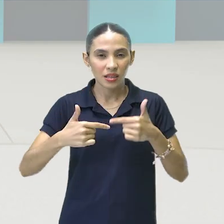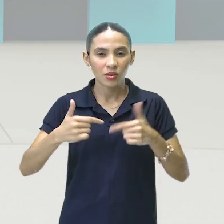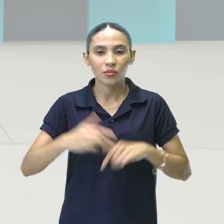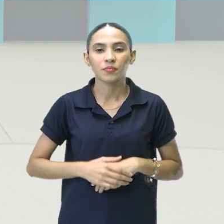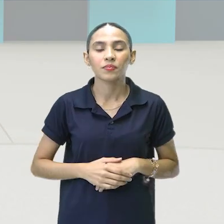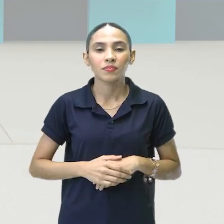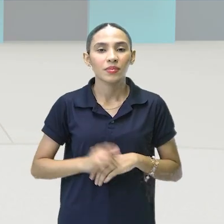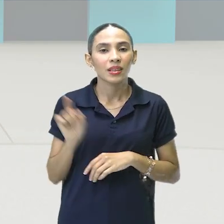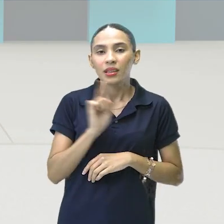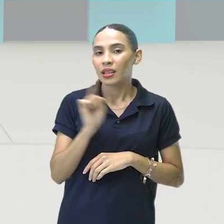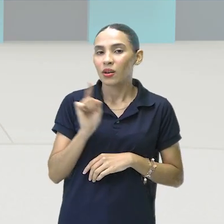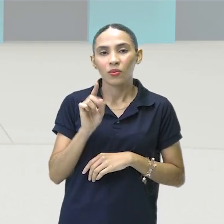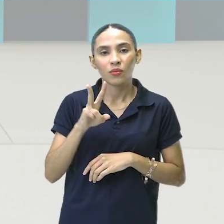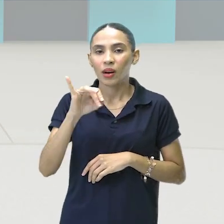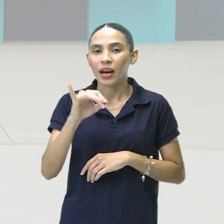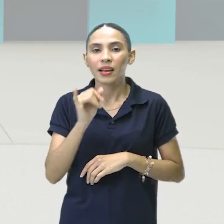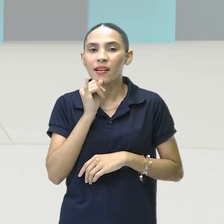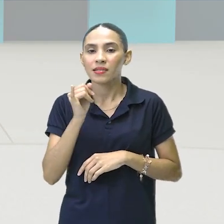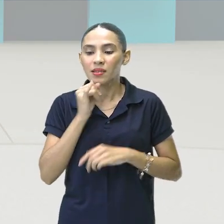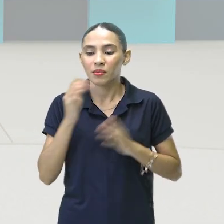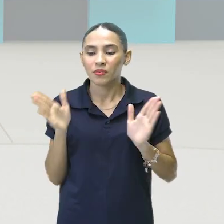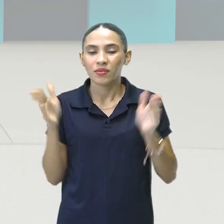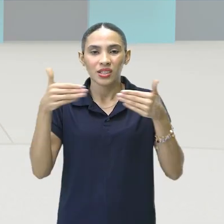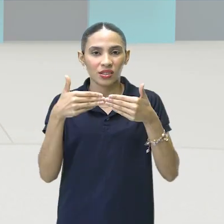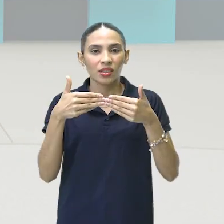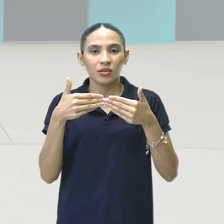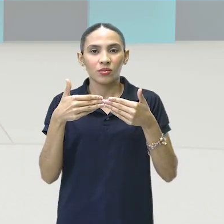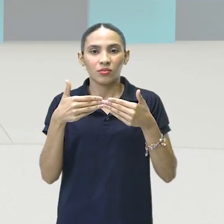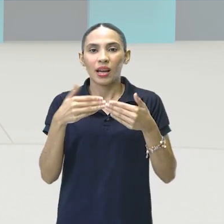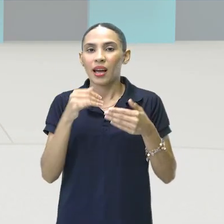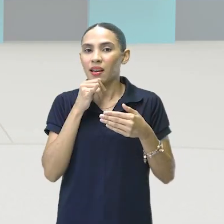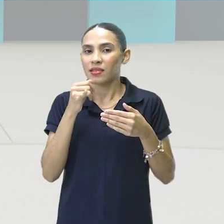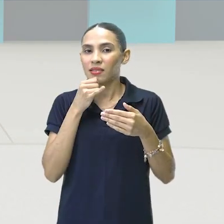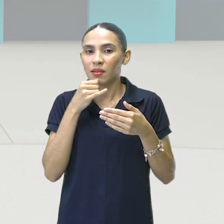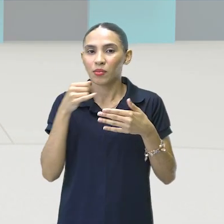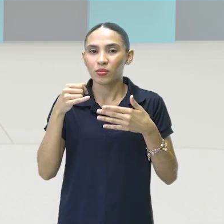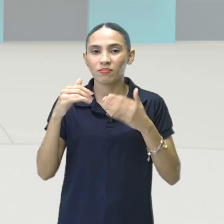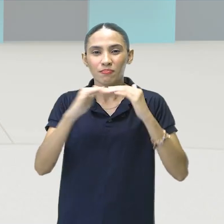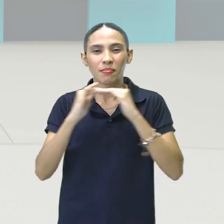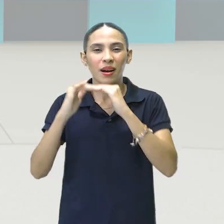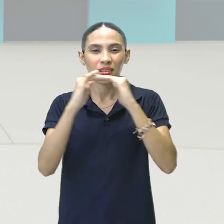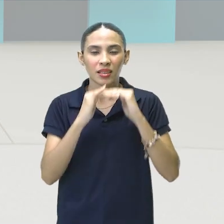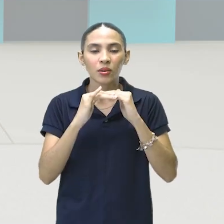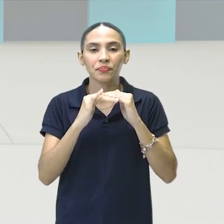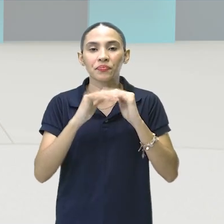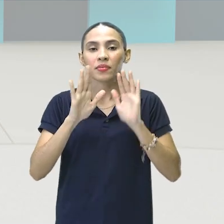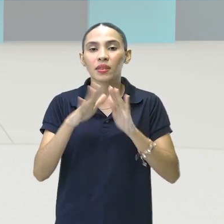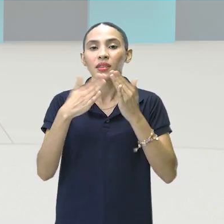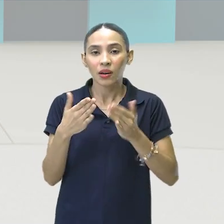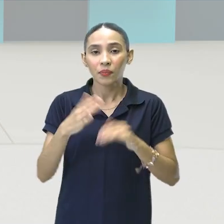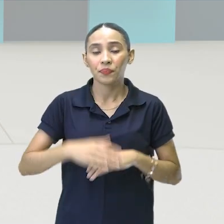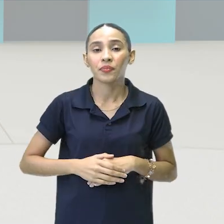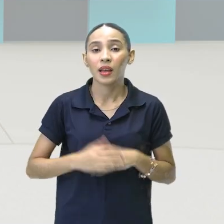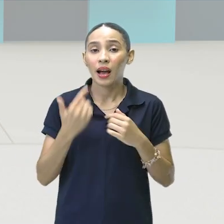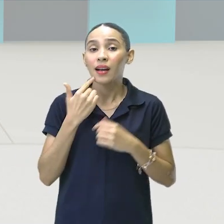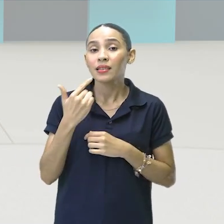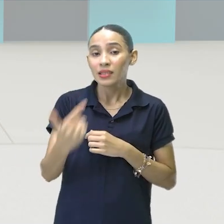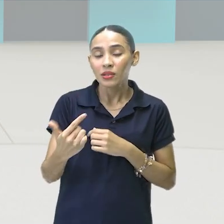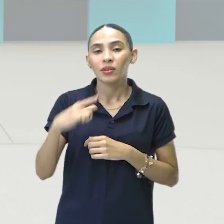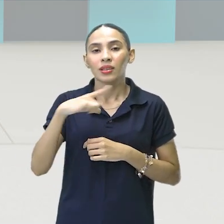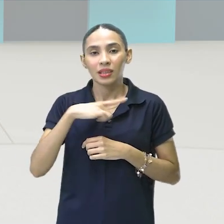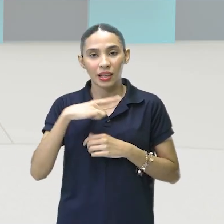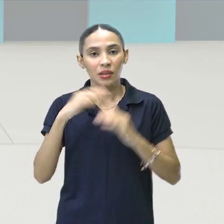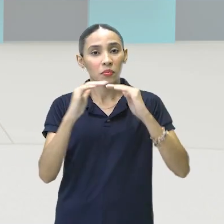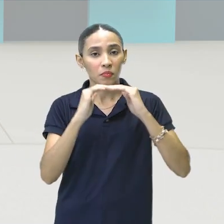manifestação, eu não vou estar fechando em certos padrões. Então, a língua, ela